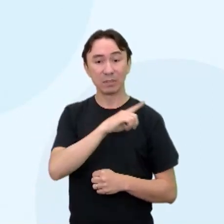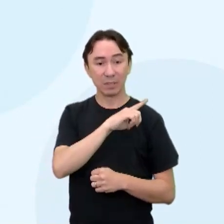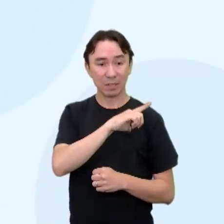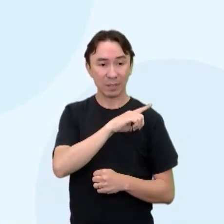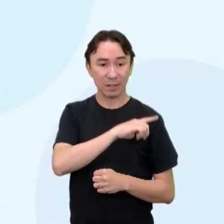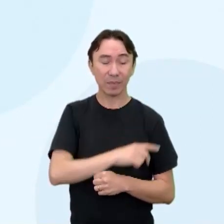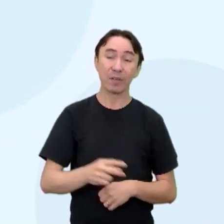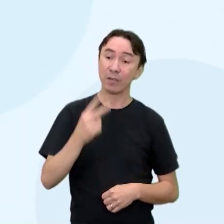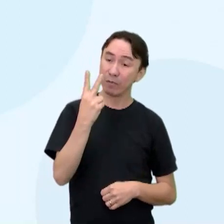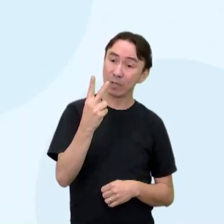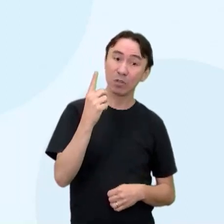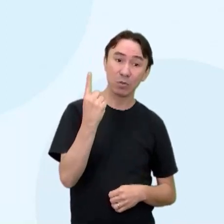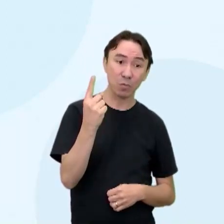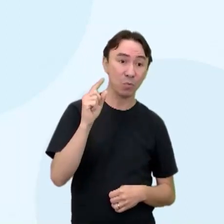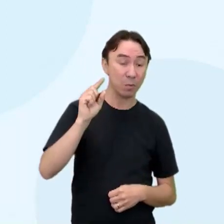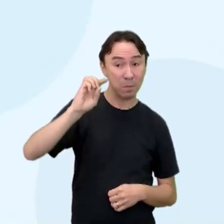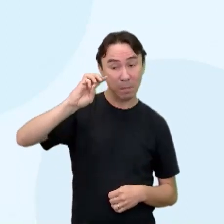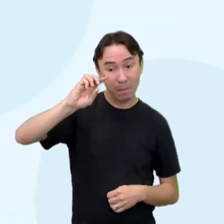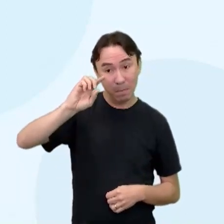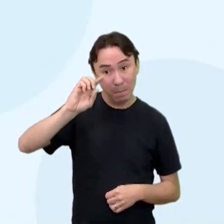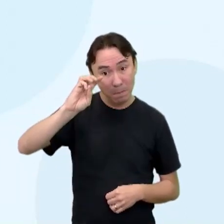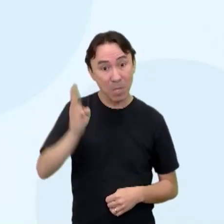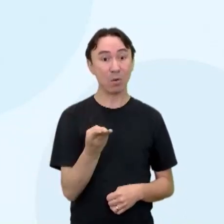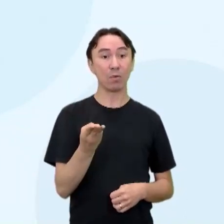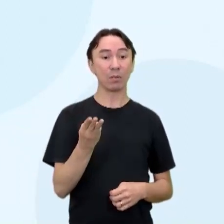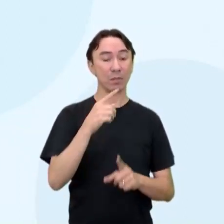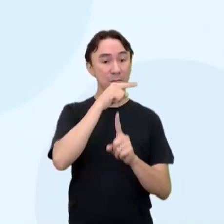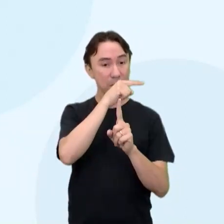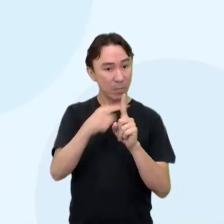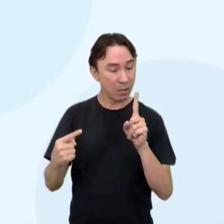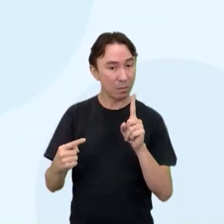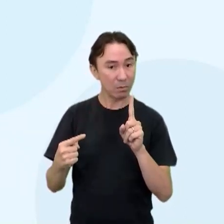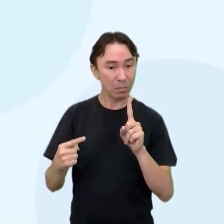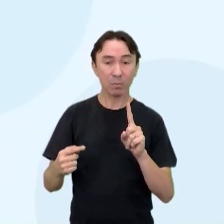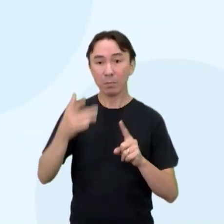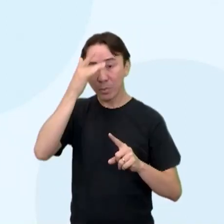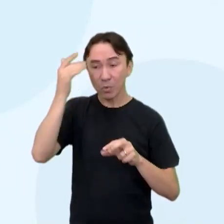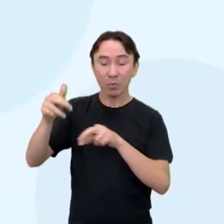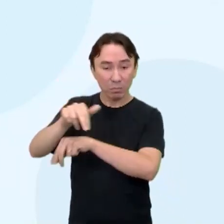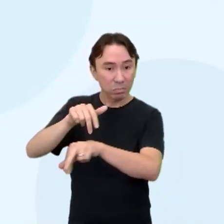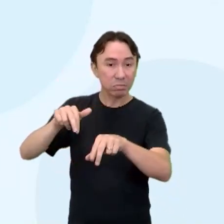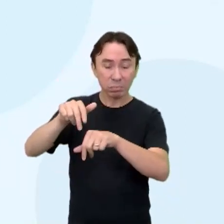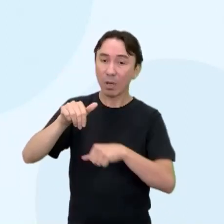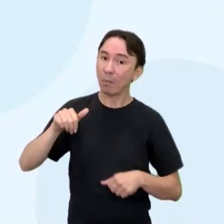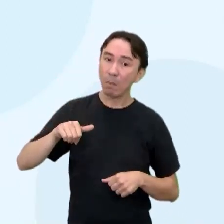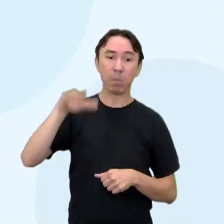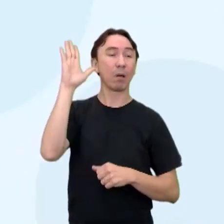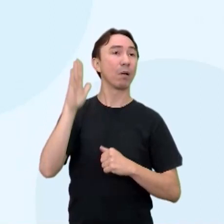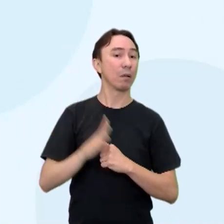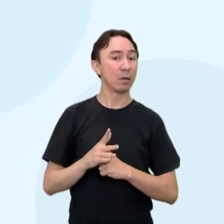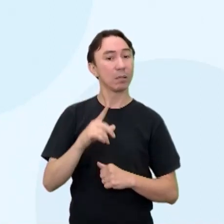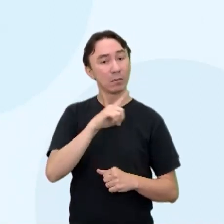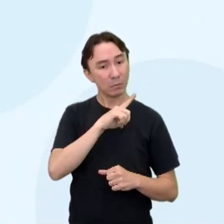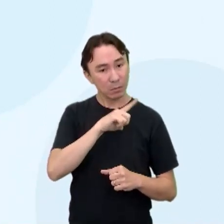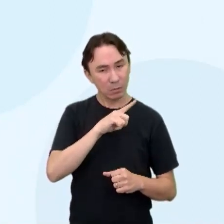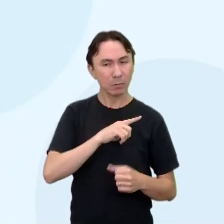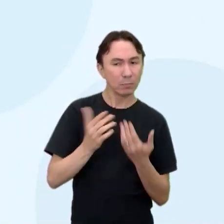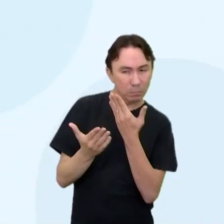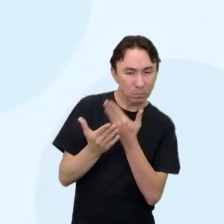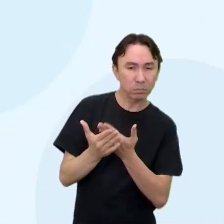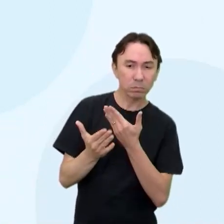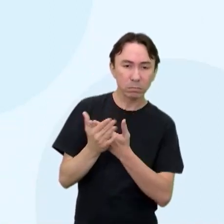e meio de habitantes, né, segundo o último REGIC, né, que é esse estudo aí de região de influências,